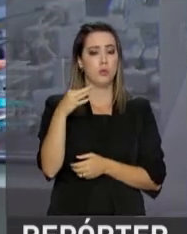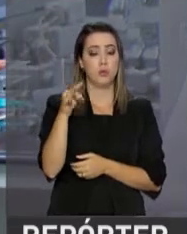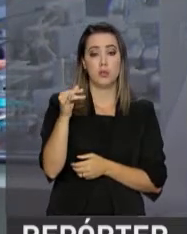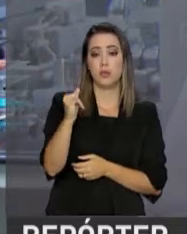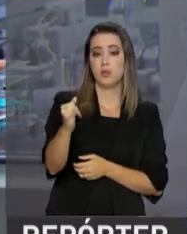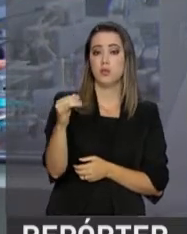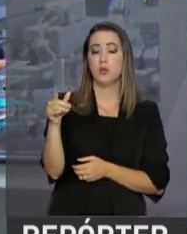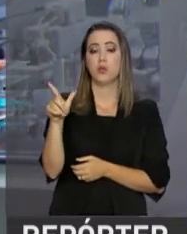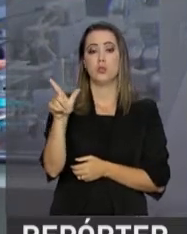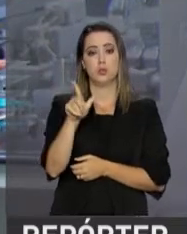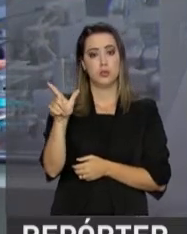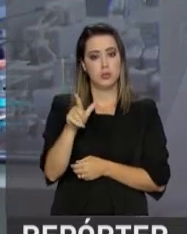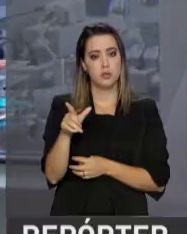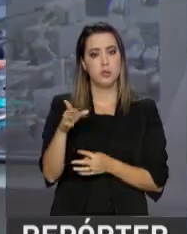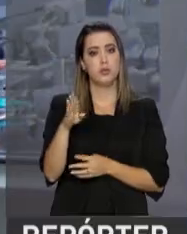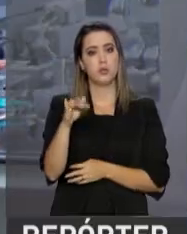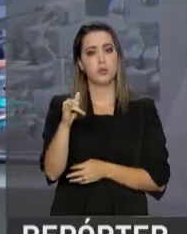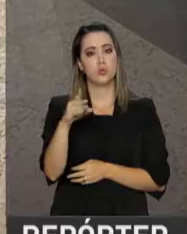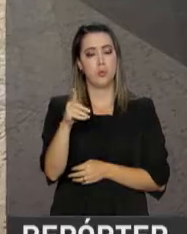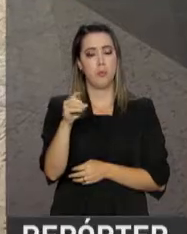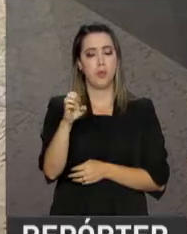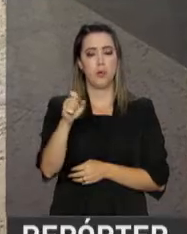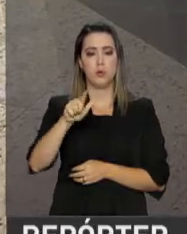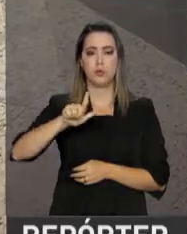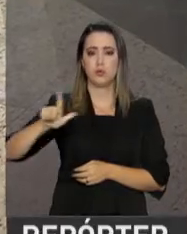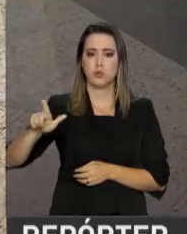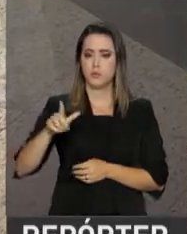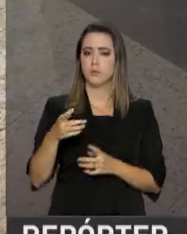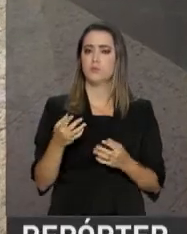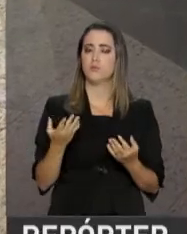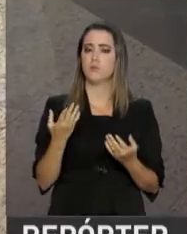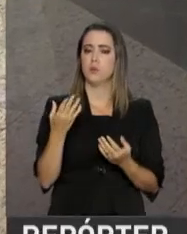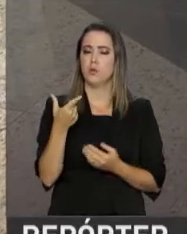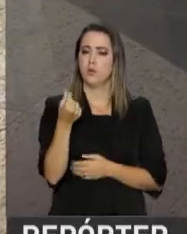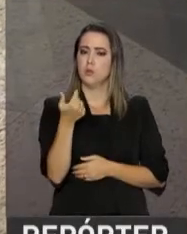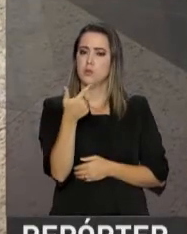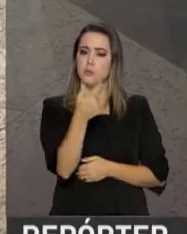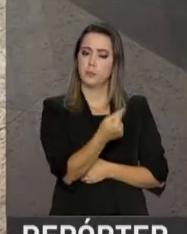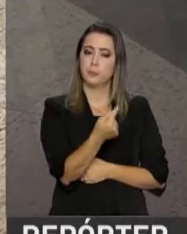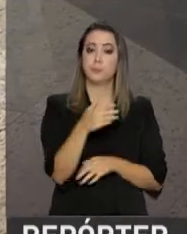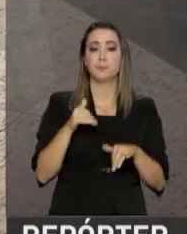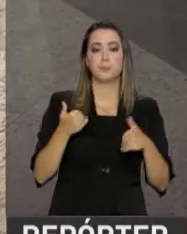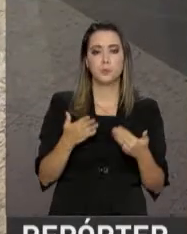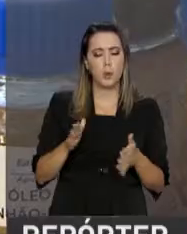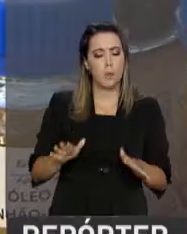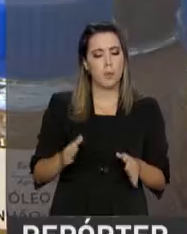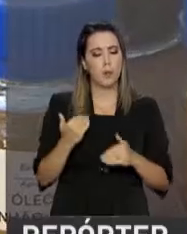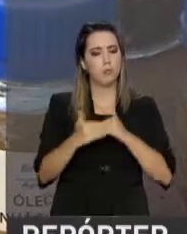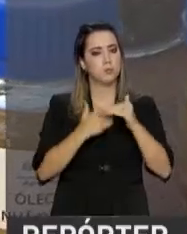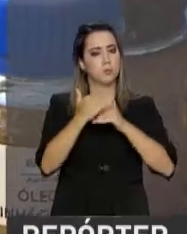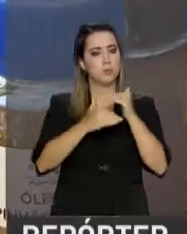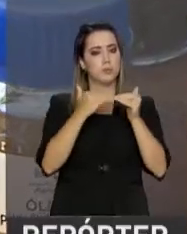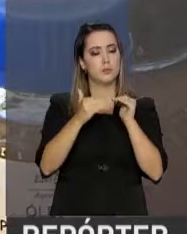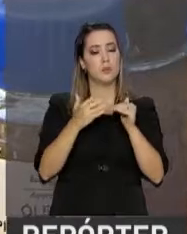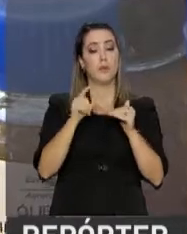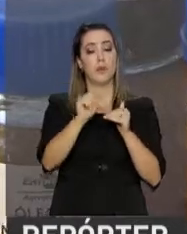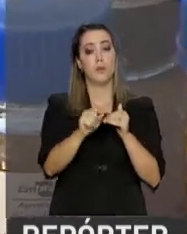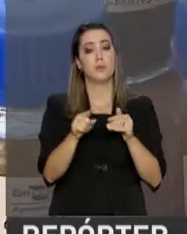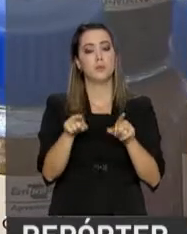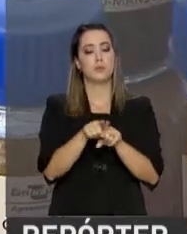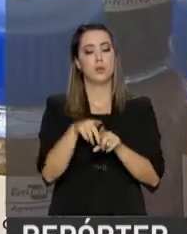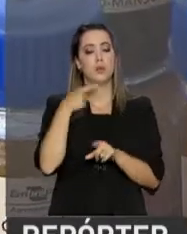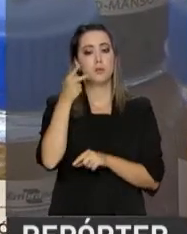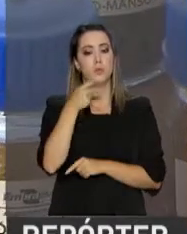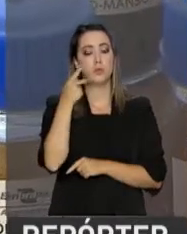biodiesel em 2017 e para incentivar ainda mais a produção no país o governo criou a política